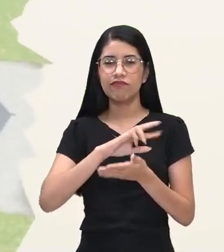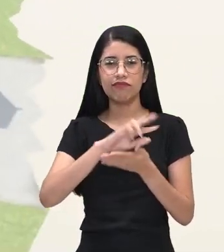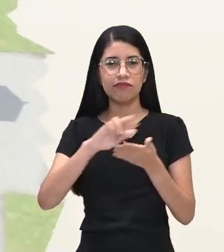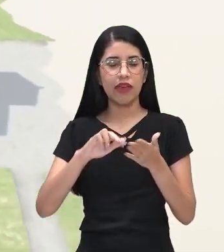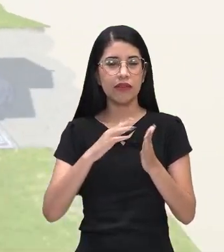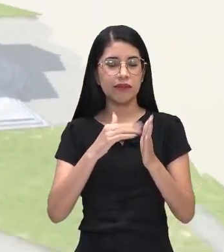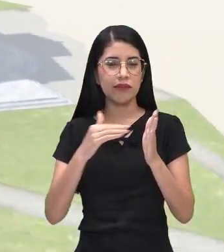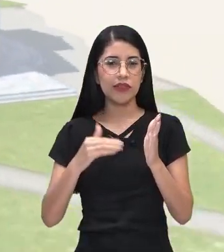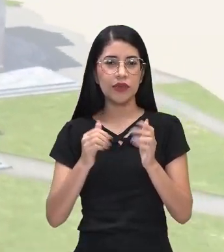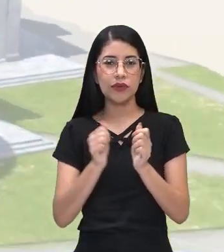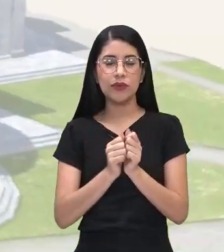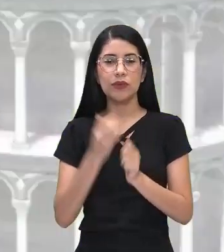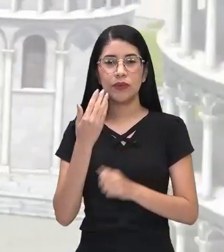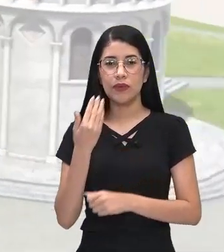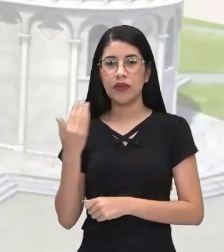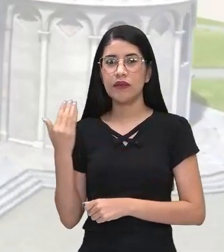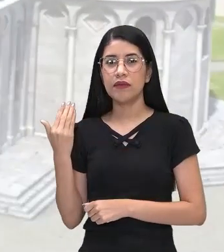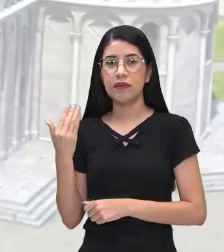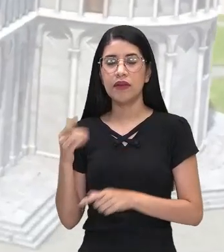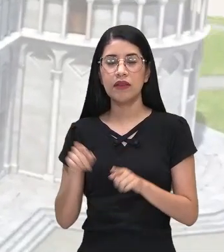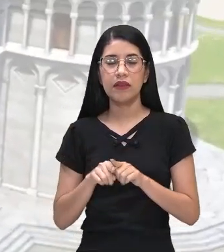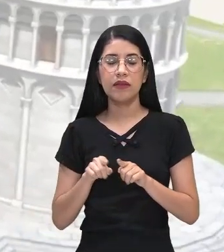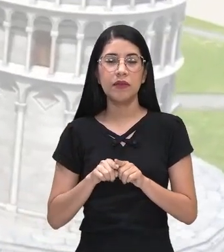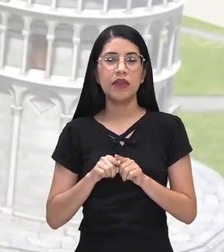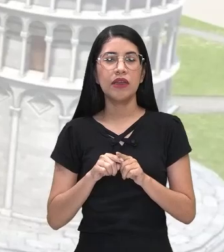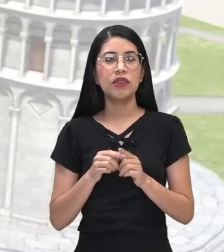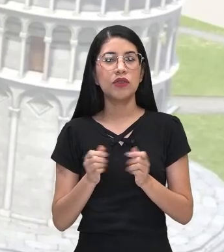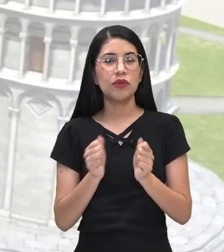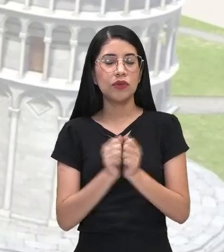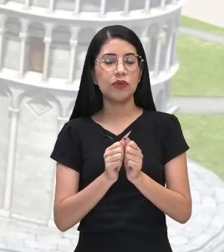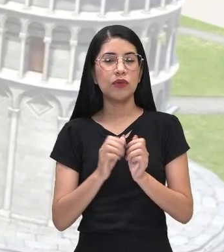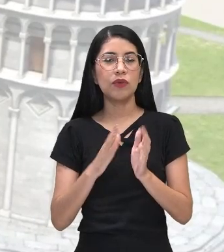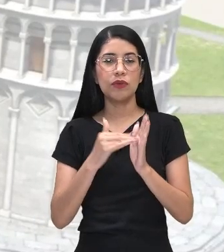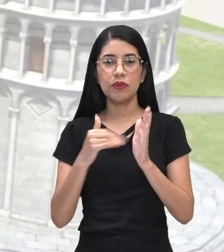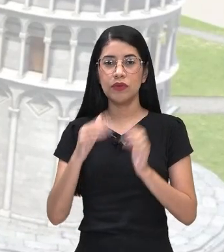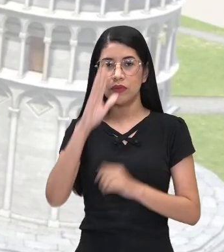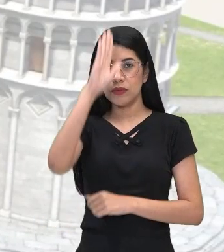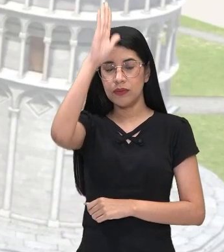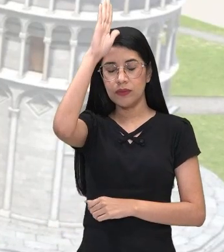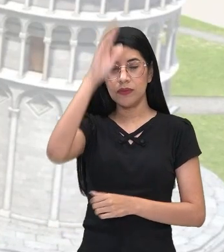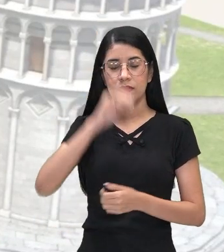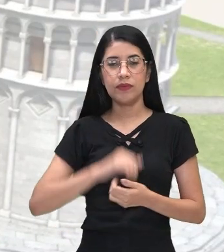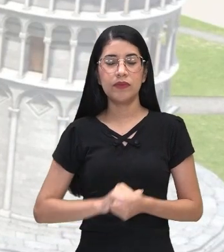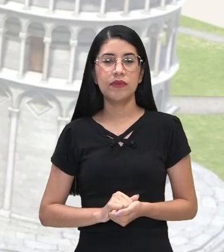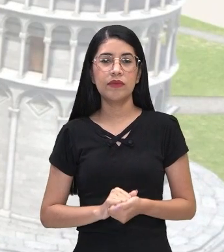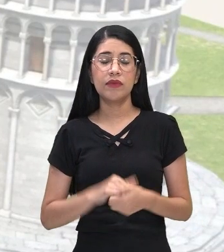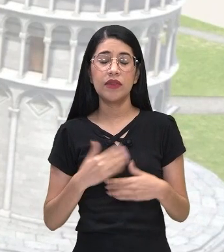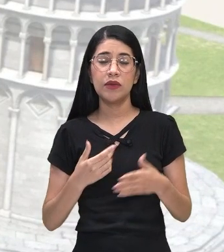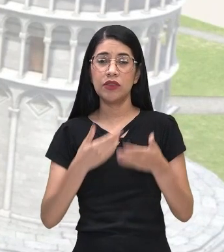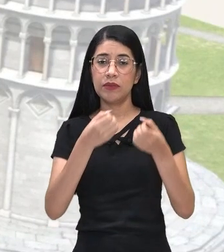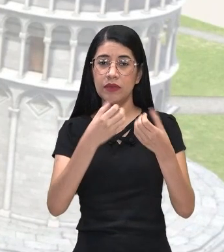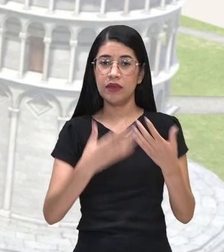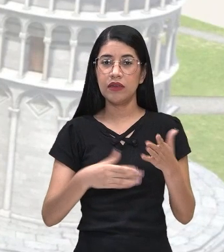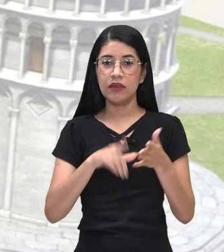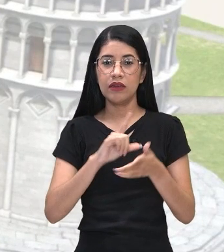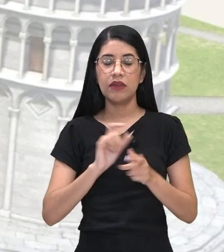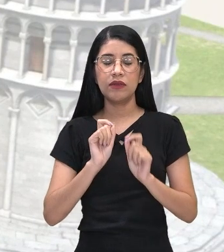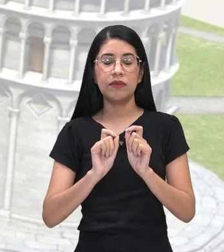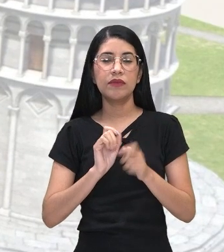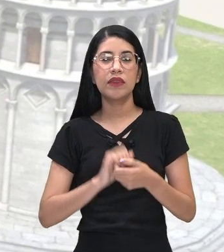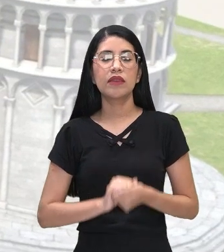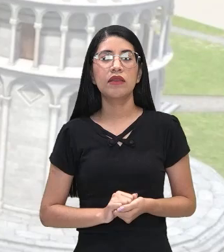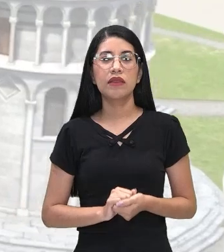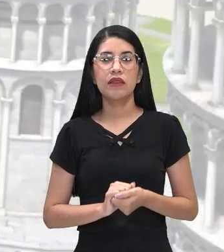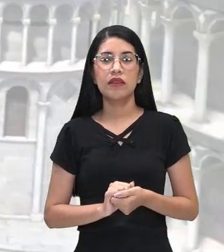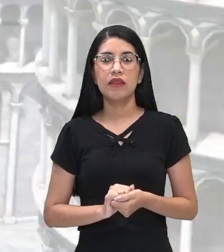estilos, certo? Além do românico. Então, como já foi falado, aqui temos a grandiosidade,